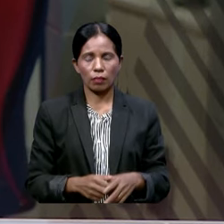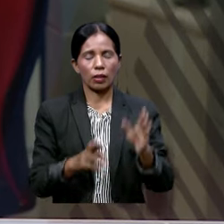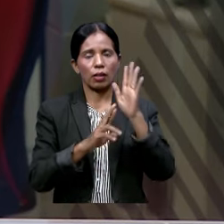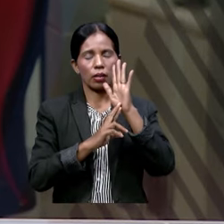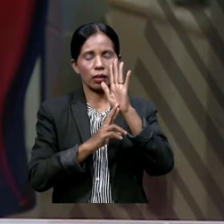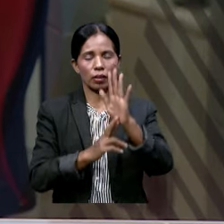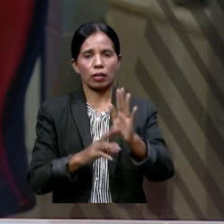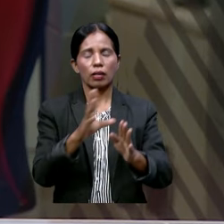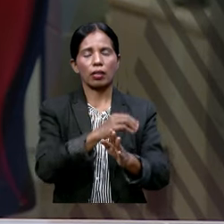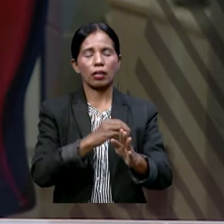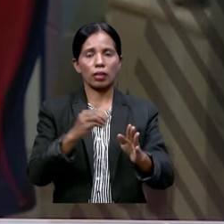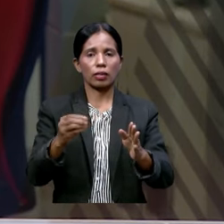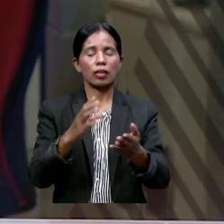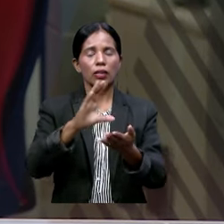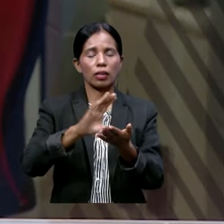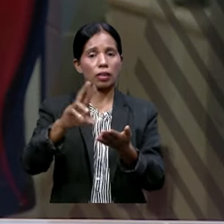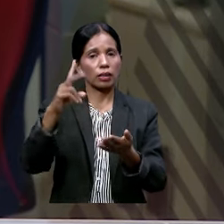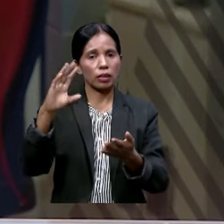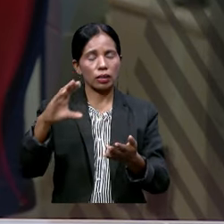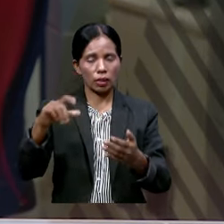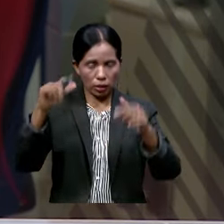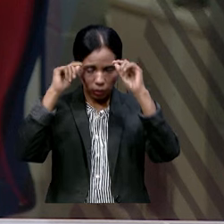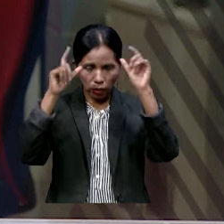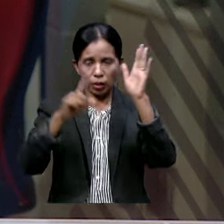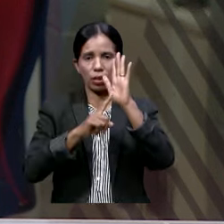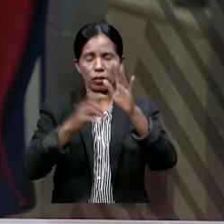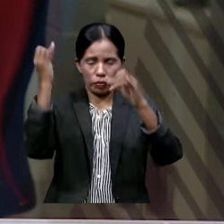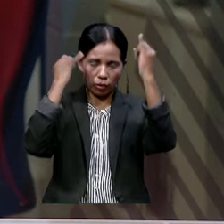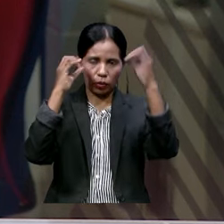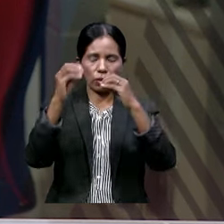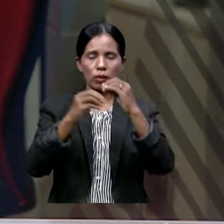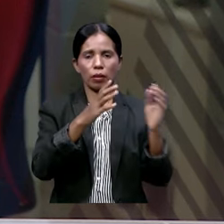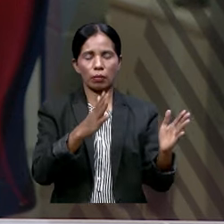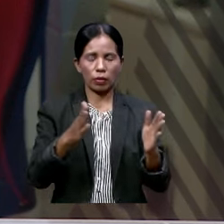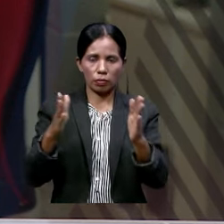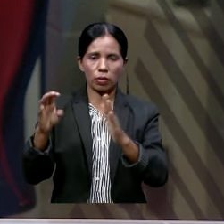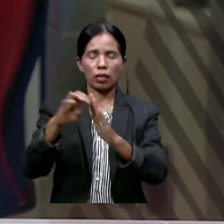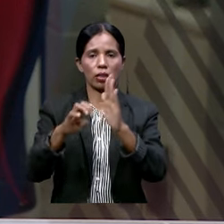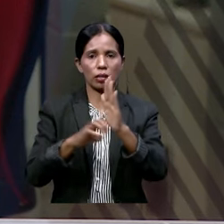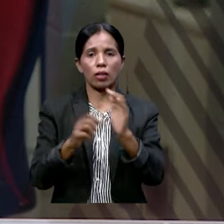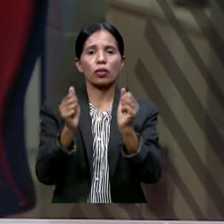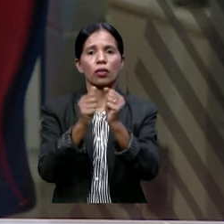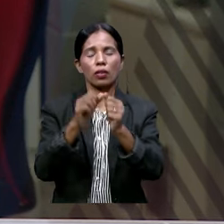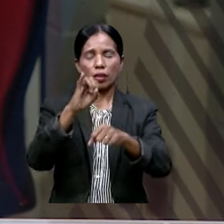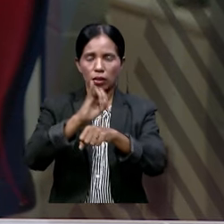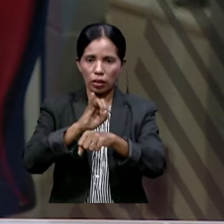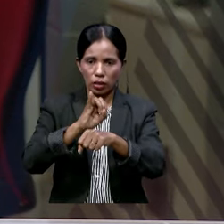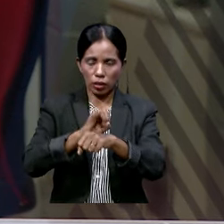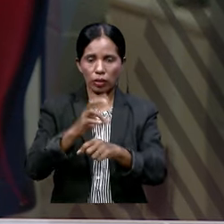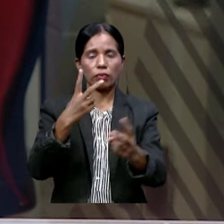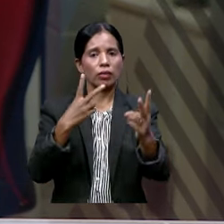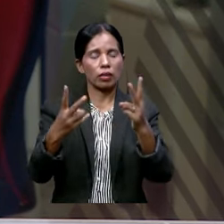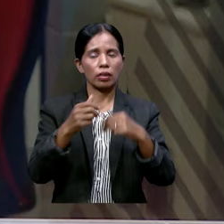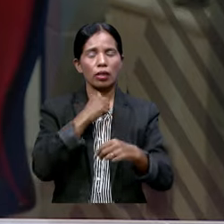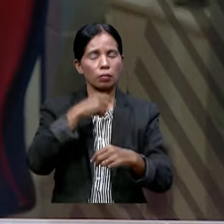Representante Vaticano e Timor-Leste atualiza informação com a preparação entre Estado e Igreja para a visita a Santo Padre Niam